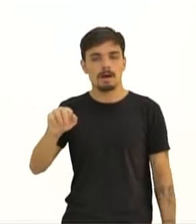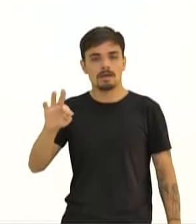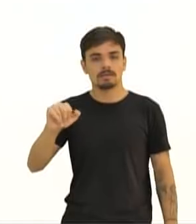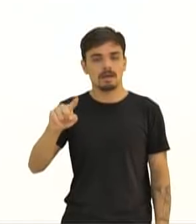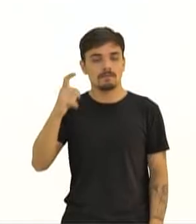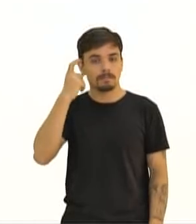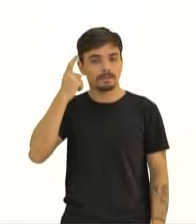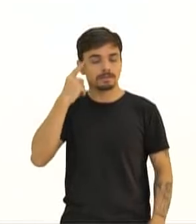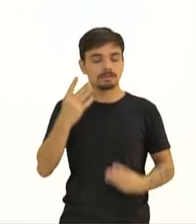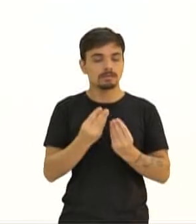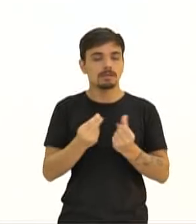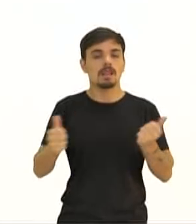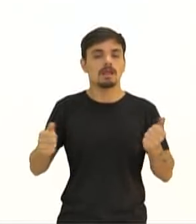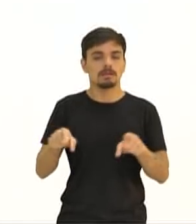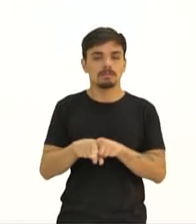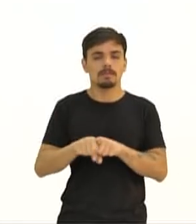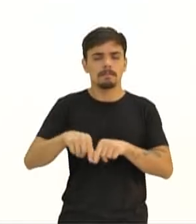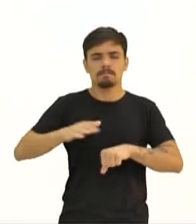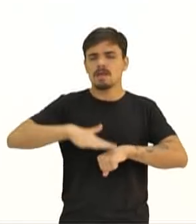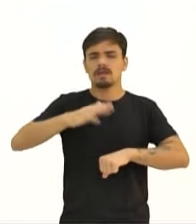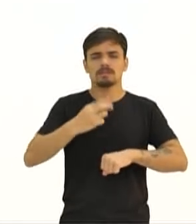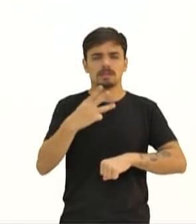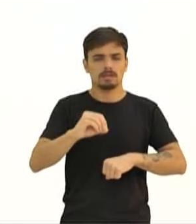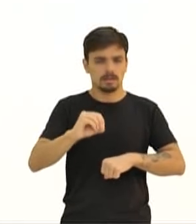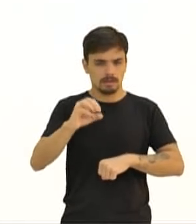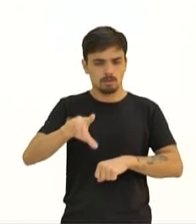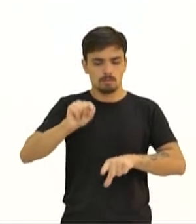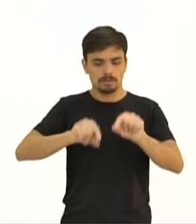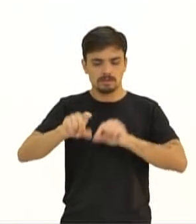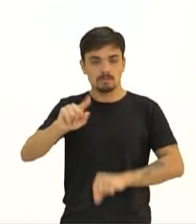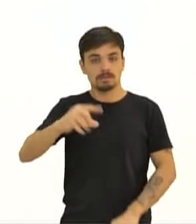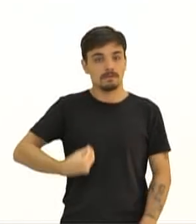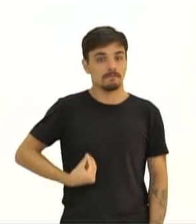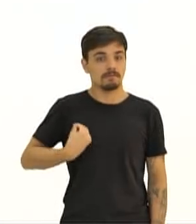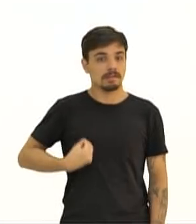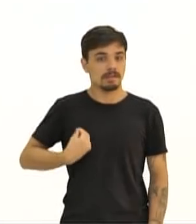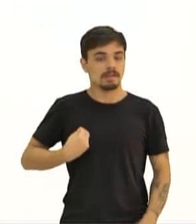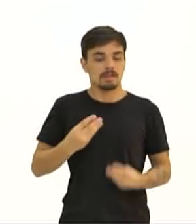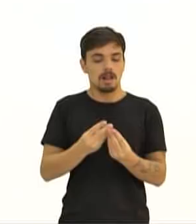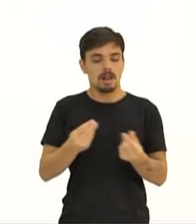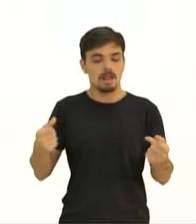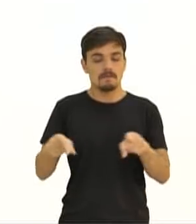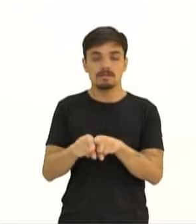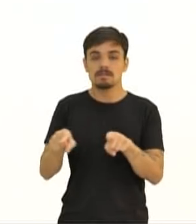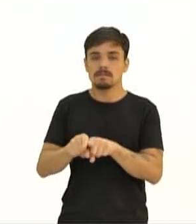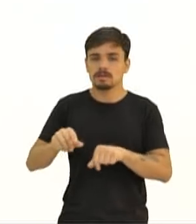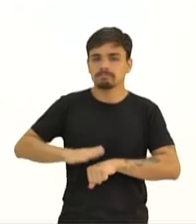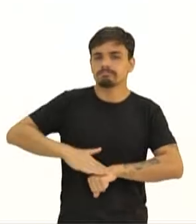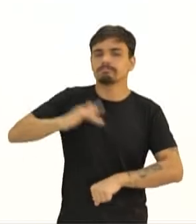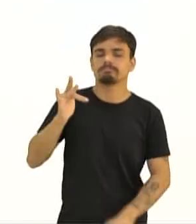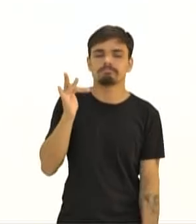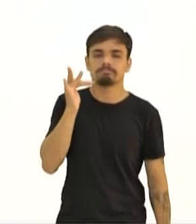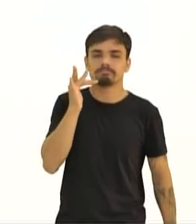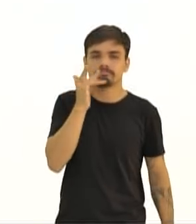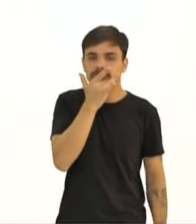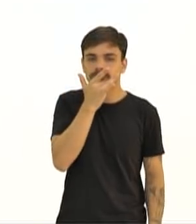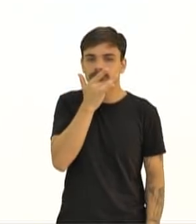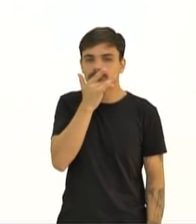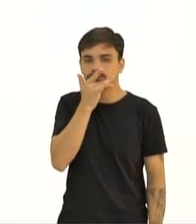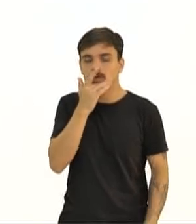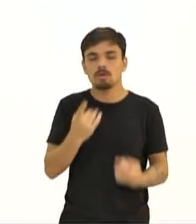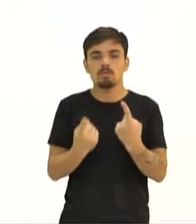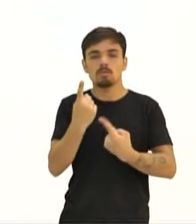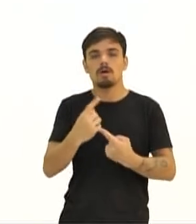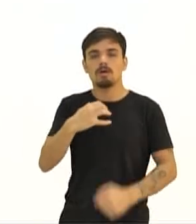30 opções para você viver uma vida mais leve e muito mais gostosa. Qual é o